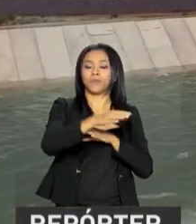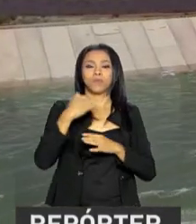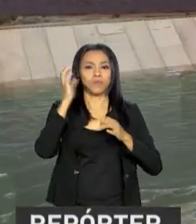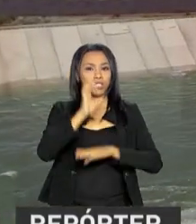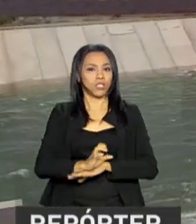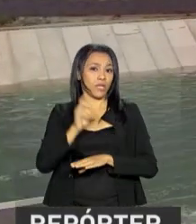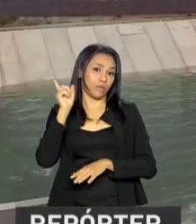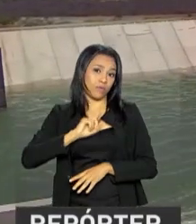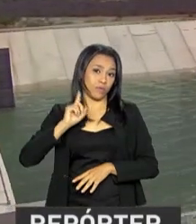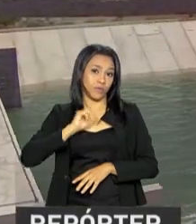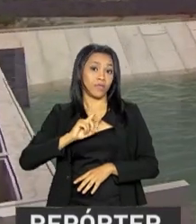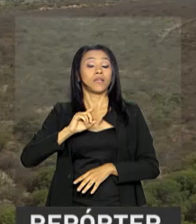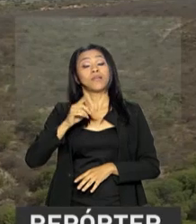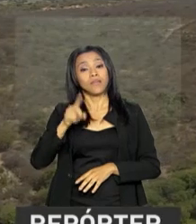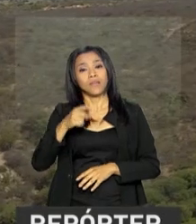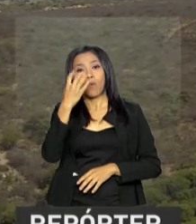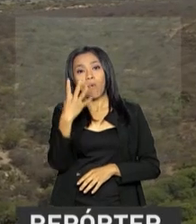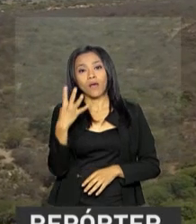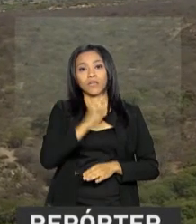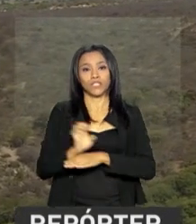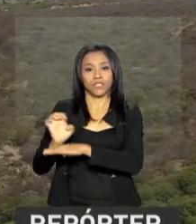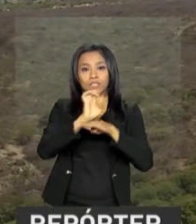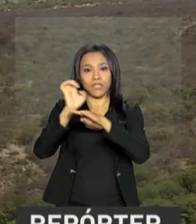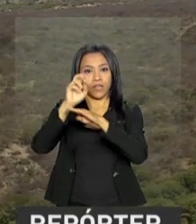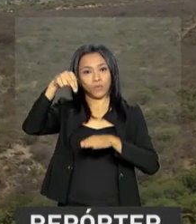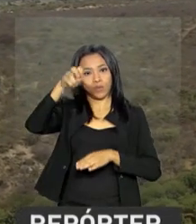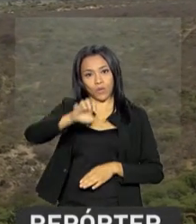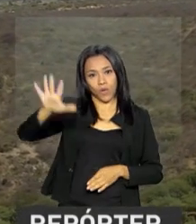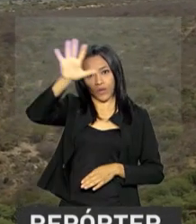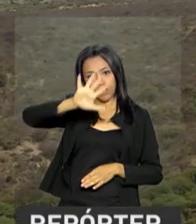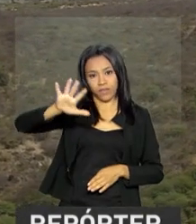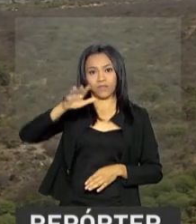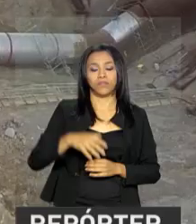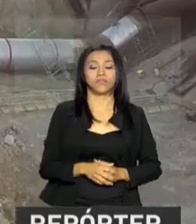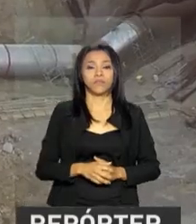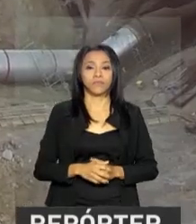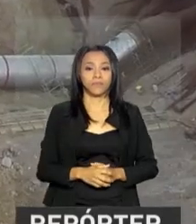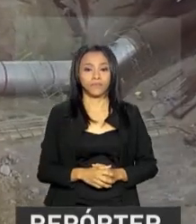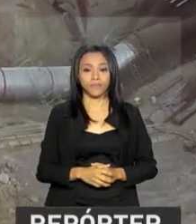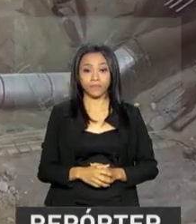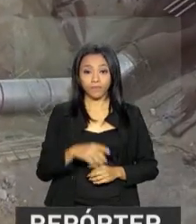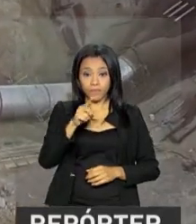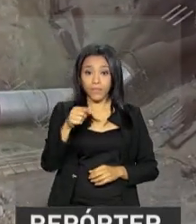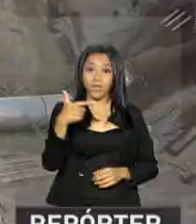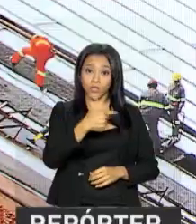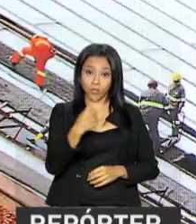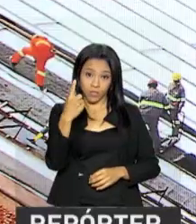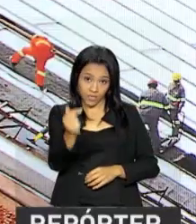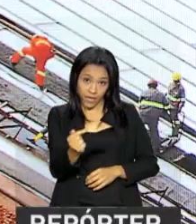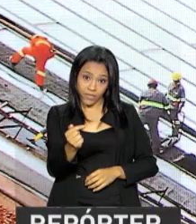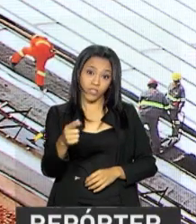mais 4 estados do Nordeste, numa extensão de 2.700 quilômetros. Em 2007,